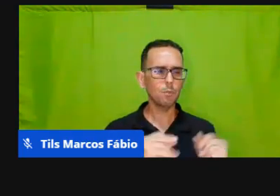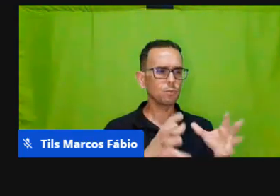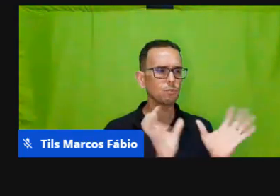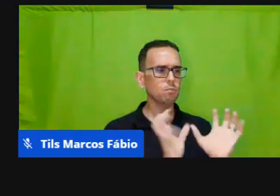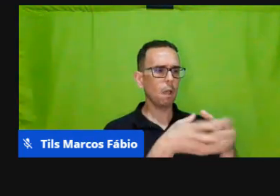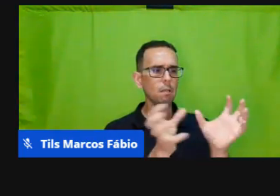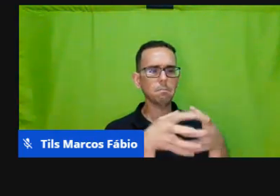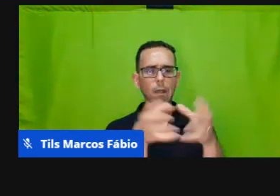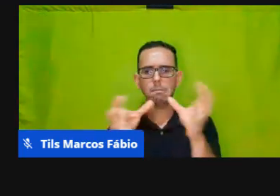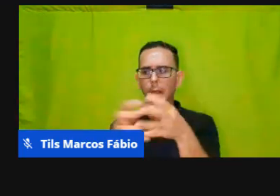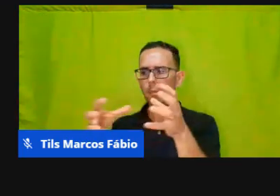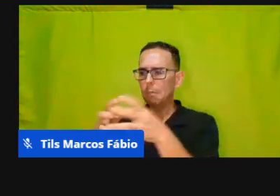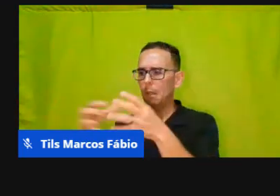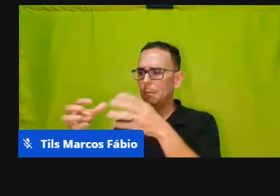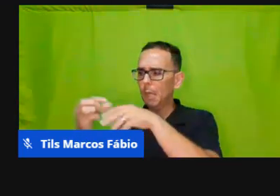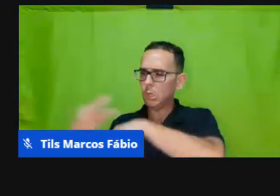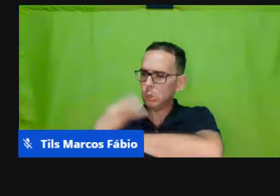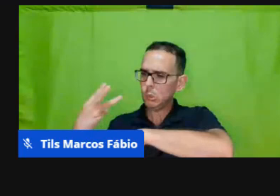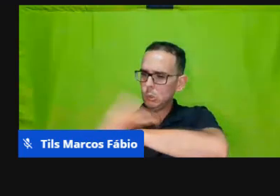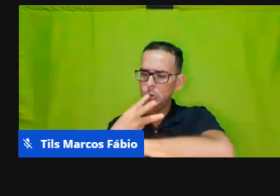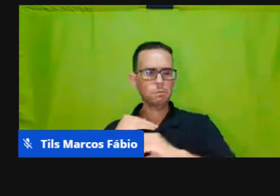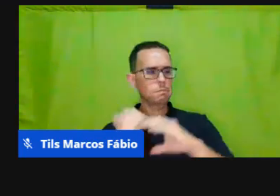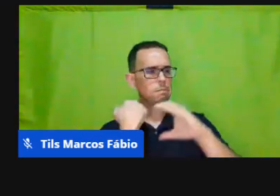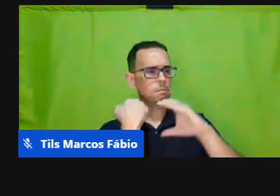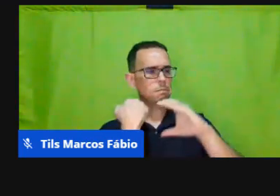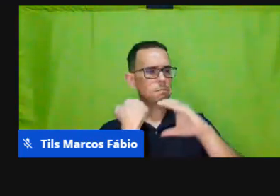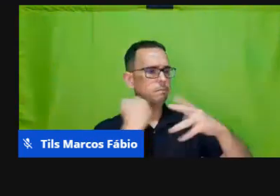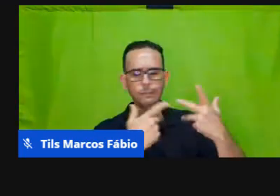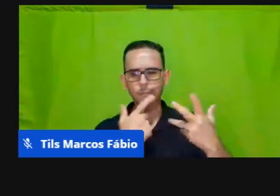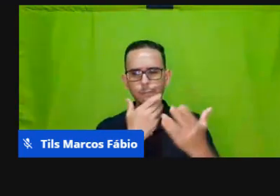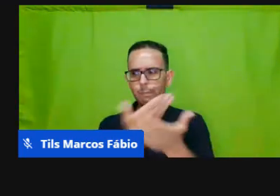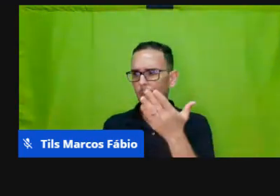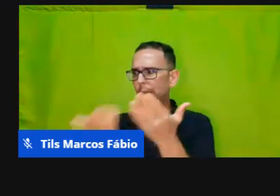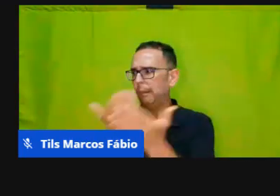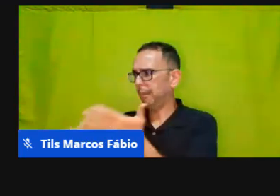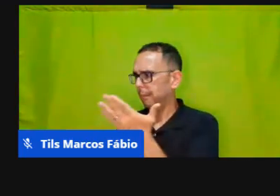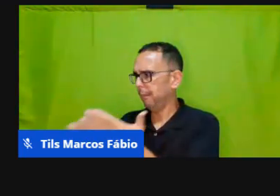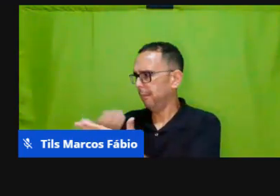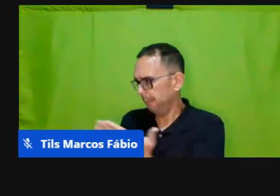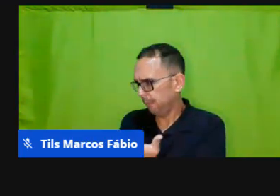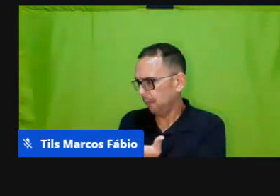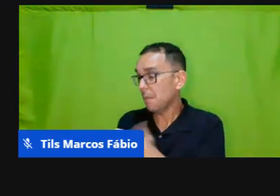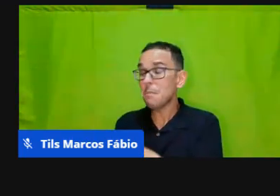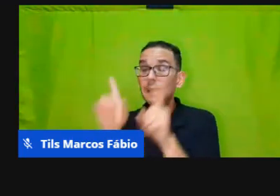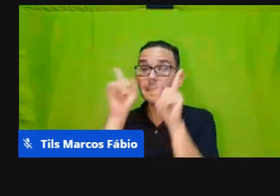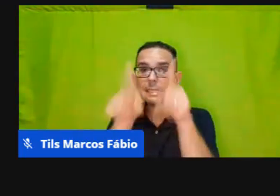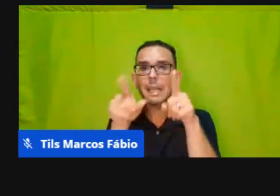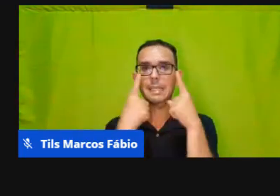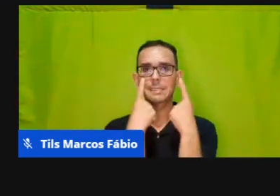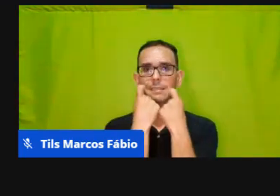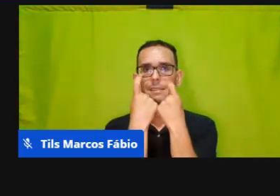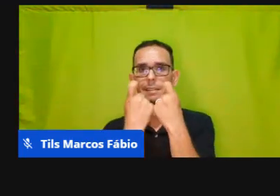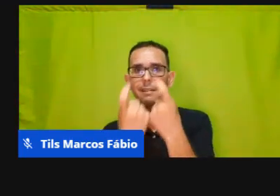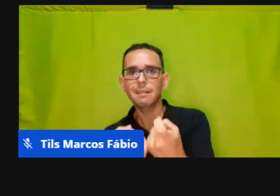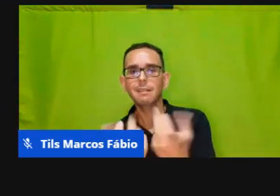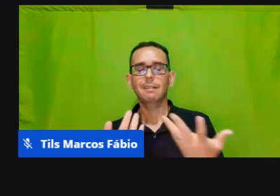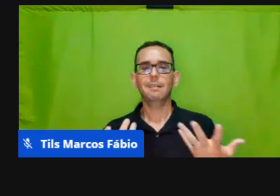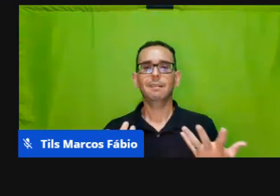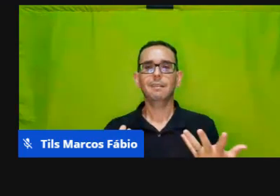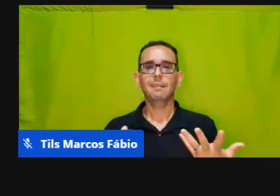celular, que às vezes algum posta alguma coisa e a gente acaba perdendo ali, mas está sendo bem interessante, né, essa parte